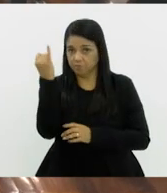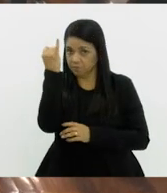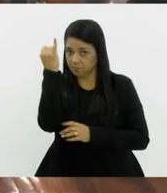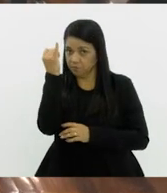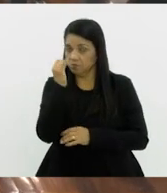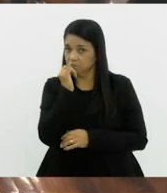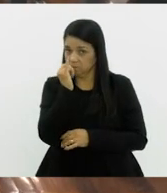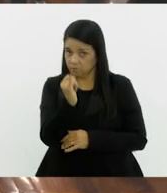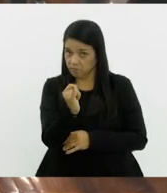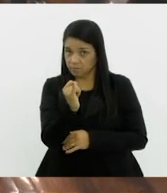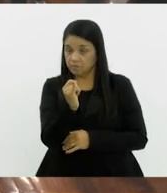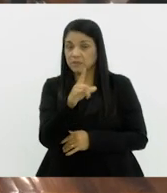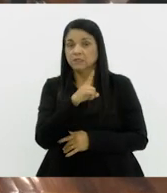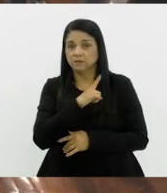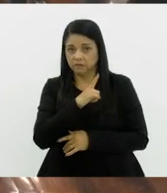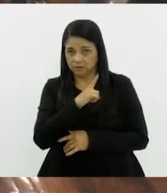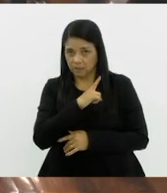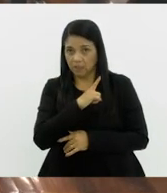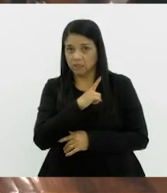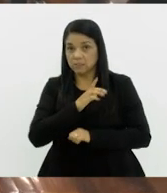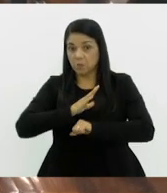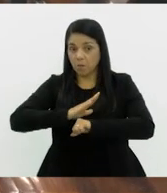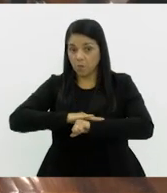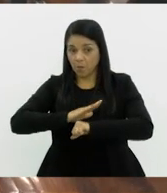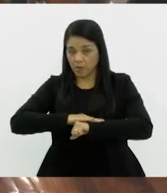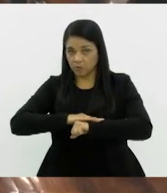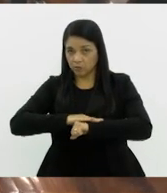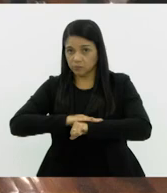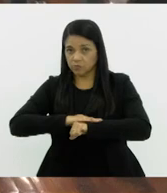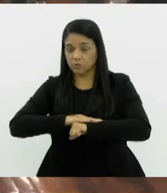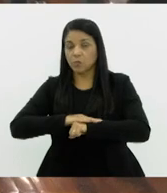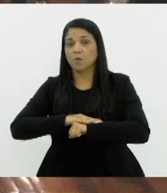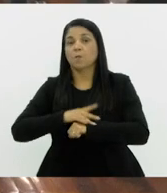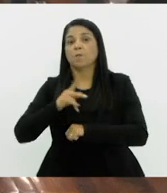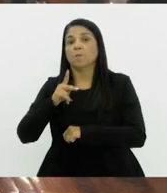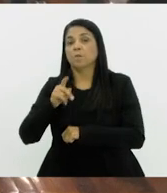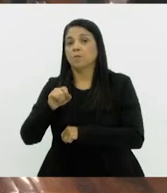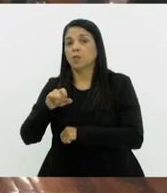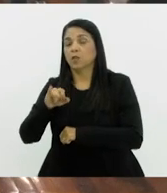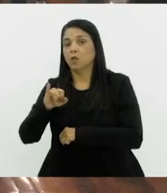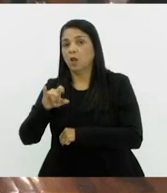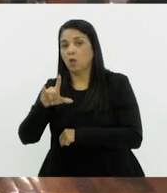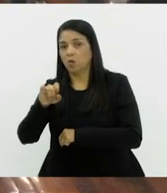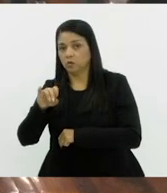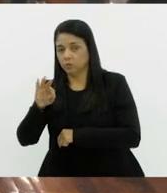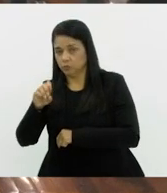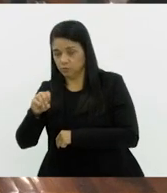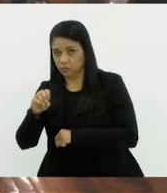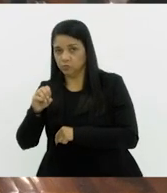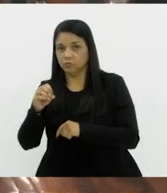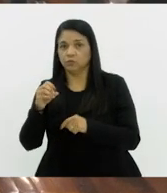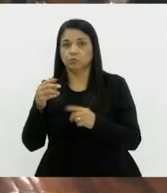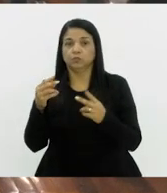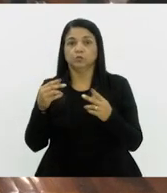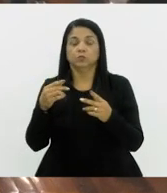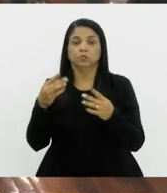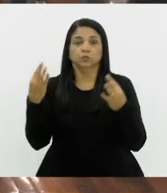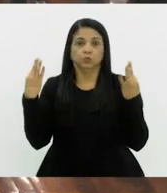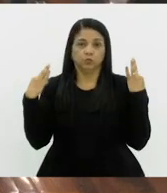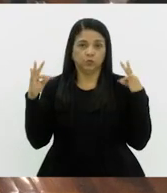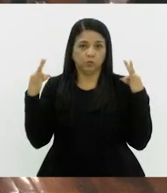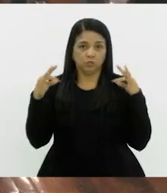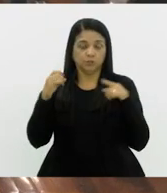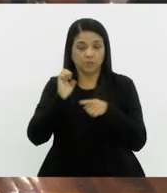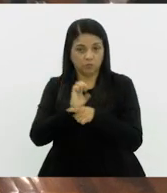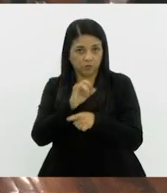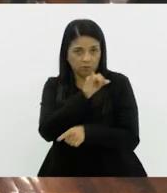fale, já há, neste momento, operadores de turismo de helicóptero aqui no Rio de Janeiro que já contém, deputado Mink,